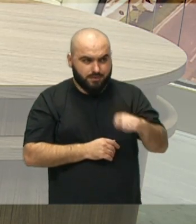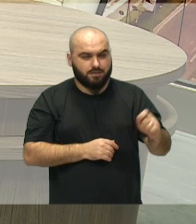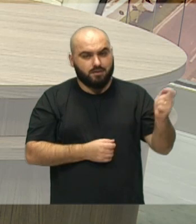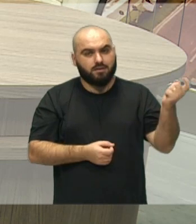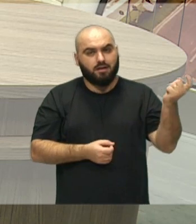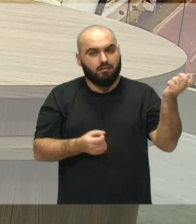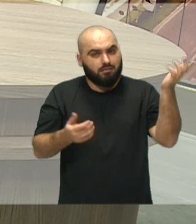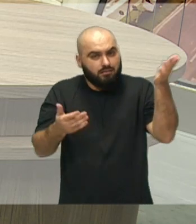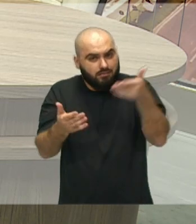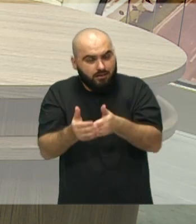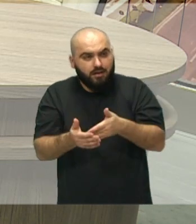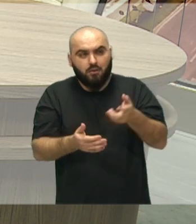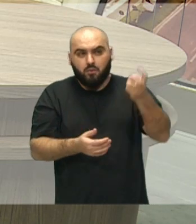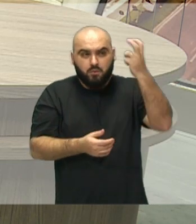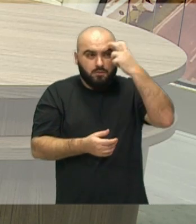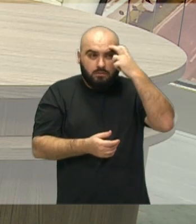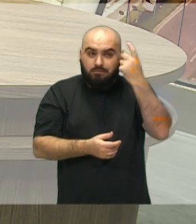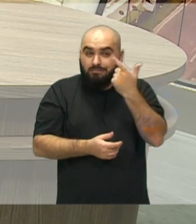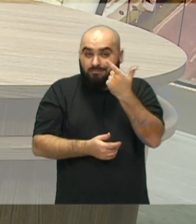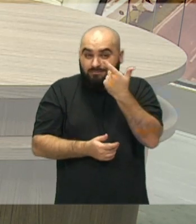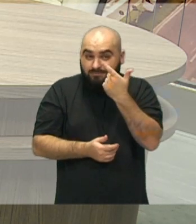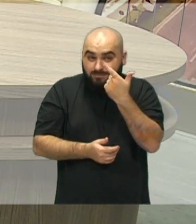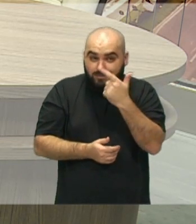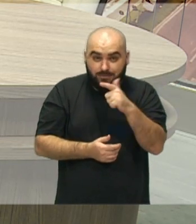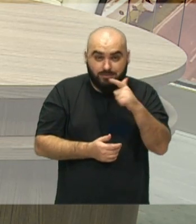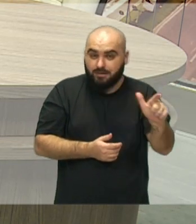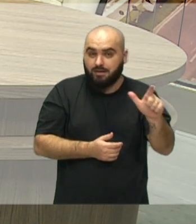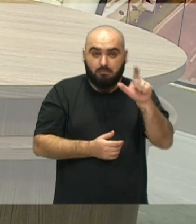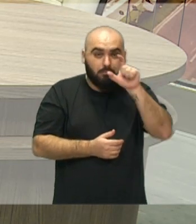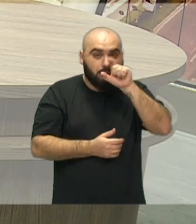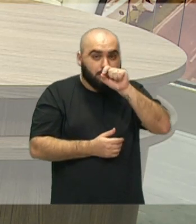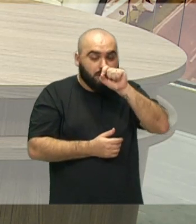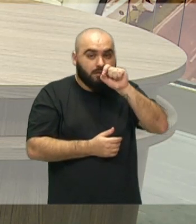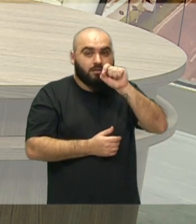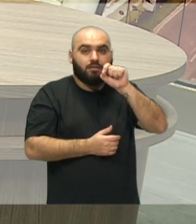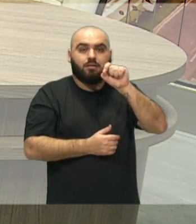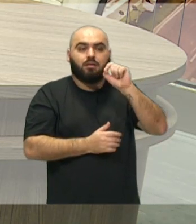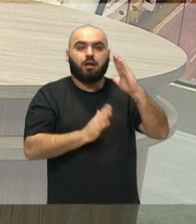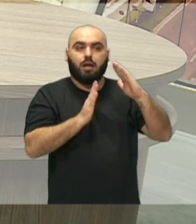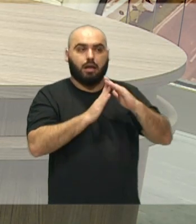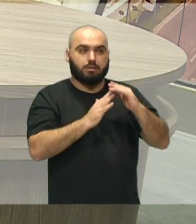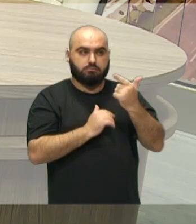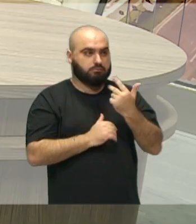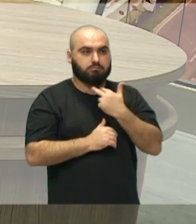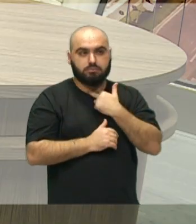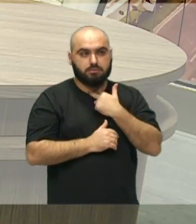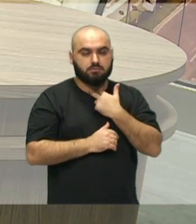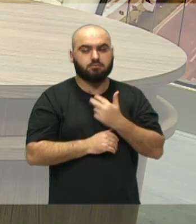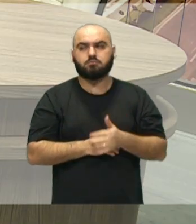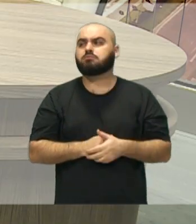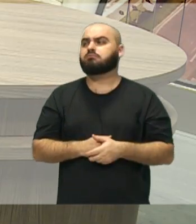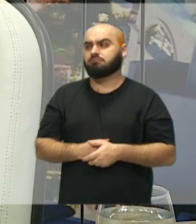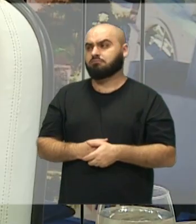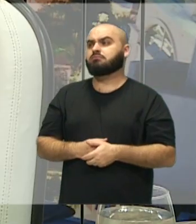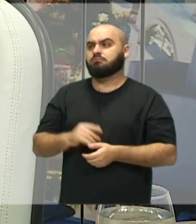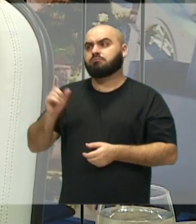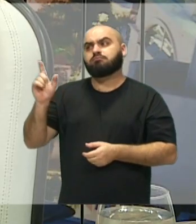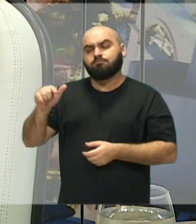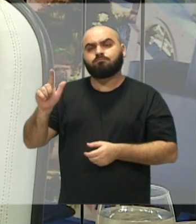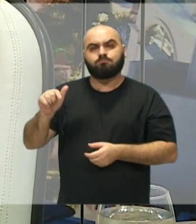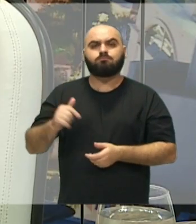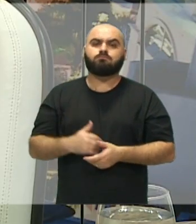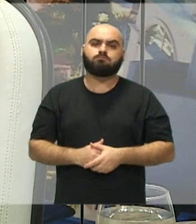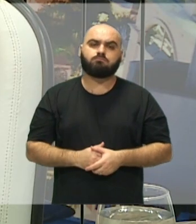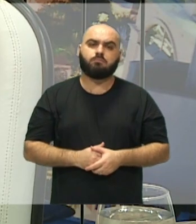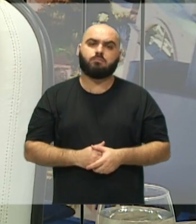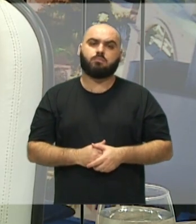uma cultura, você não ter o silvestre como um animal de estimação. Eu sou uma pessoa do tempo